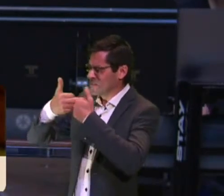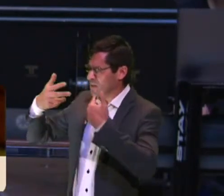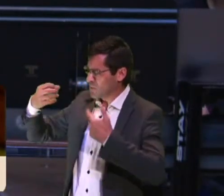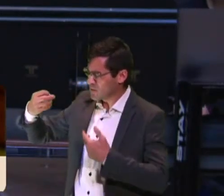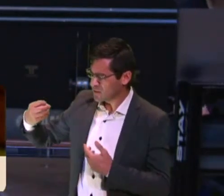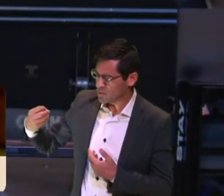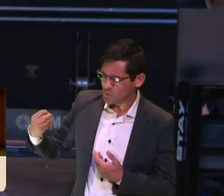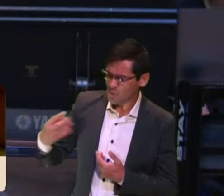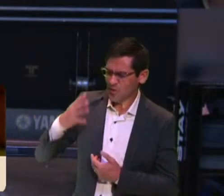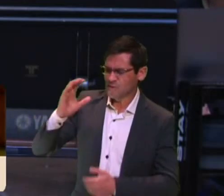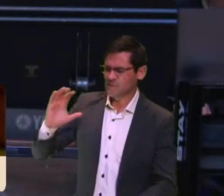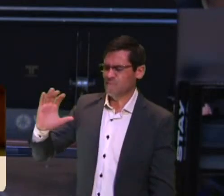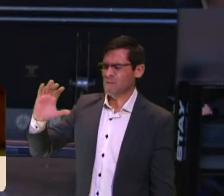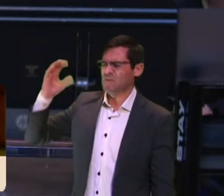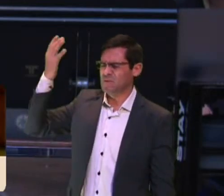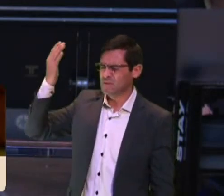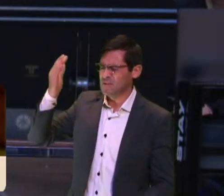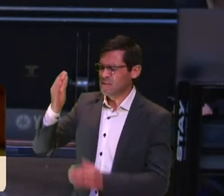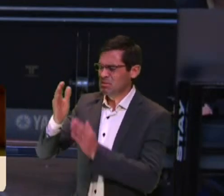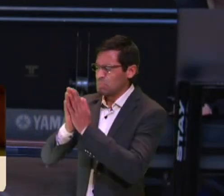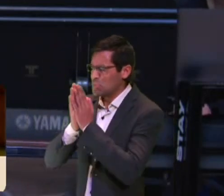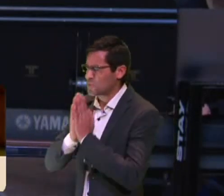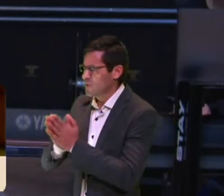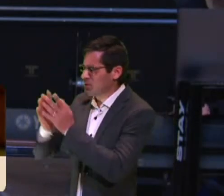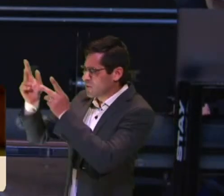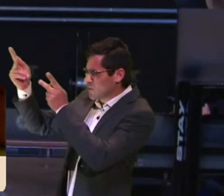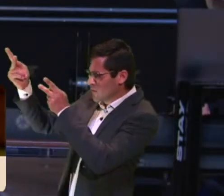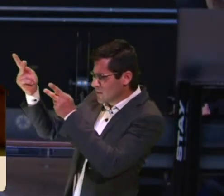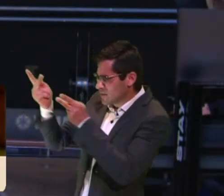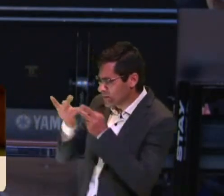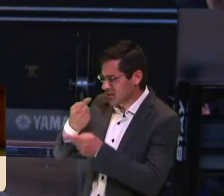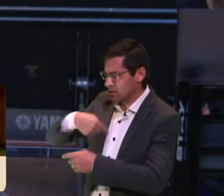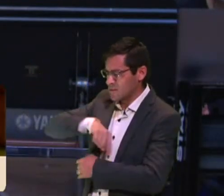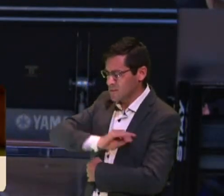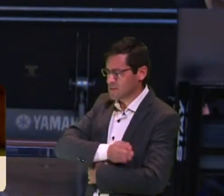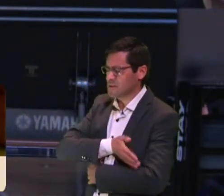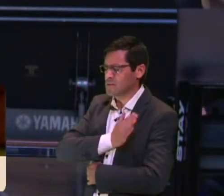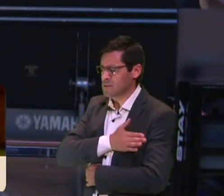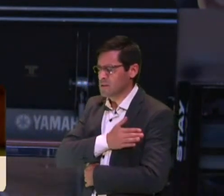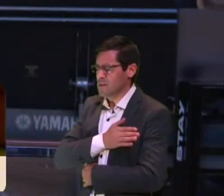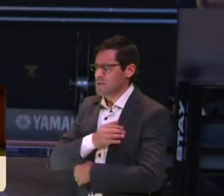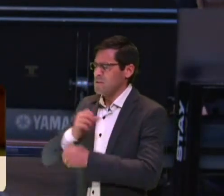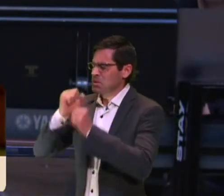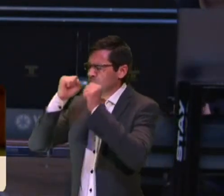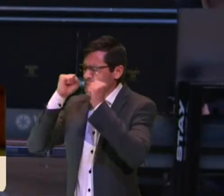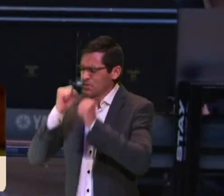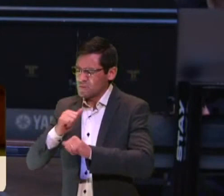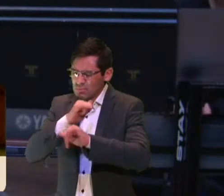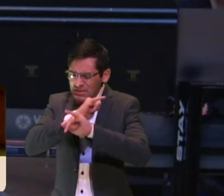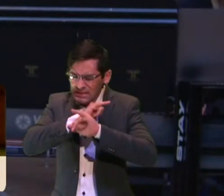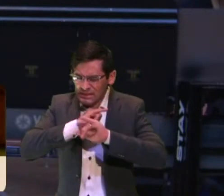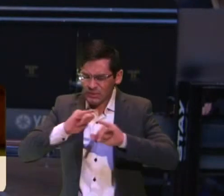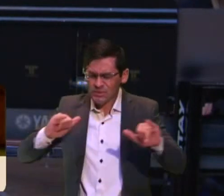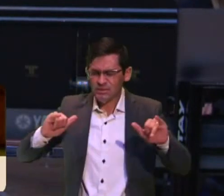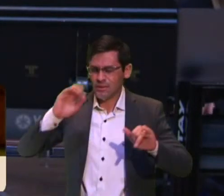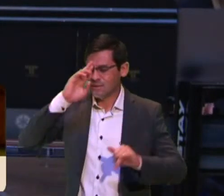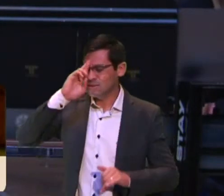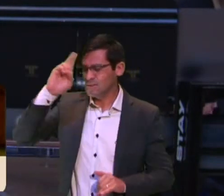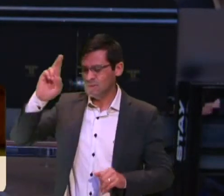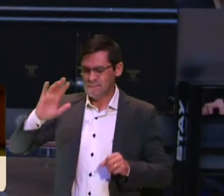Senhor aconteçam. Acende os nossos corações, que possamos falar de Deus com esta paixão